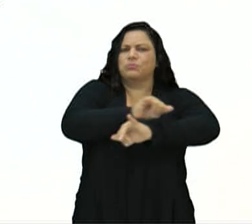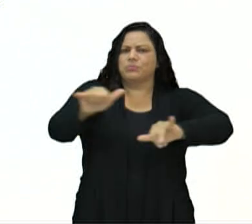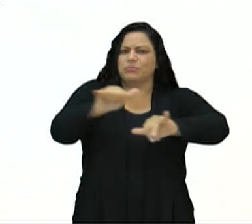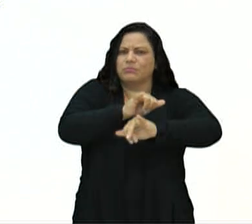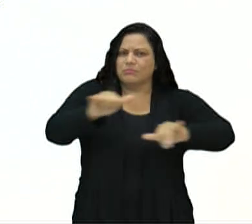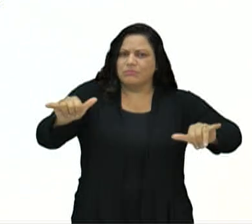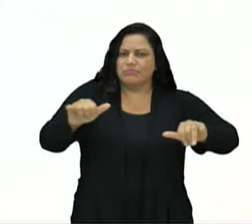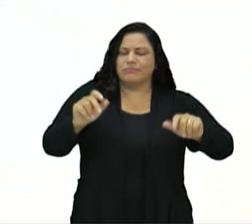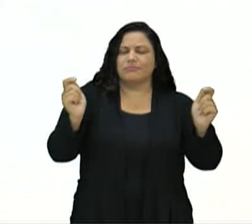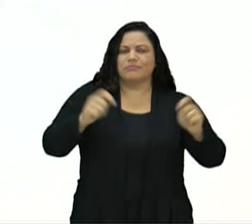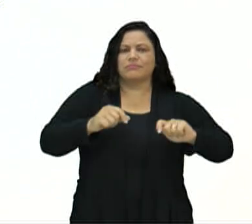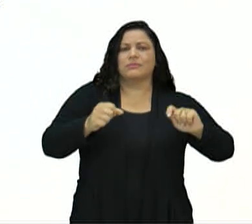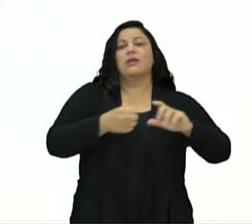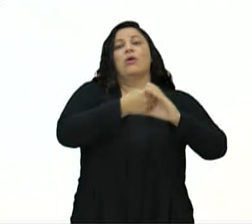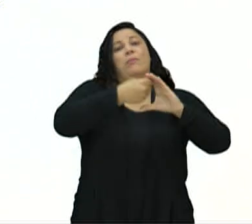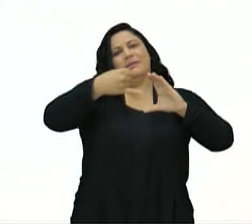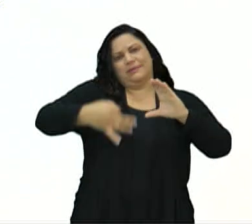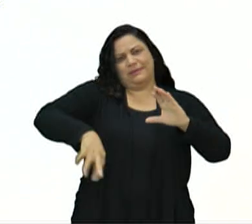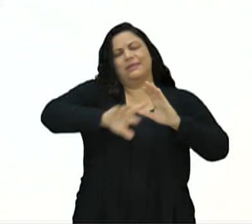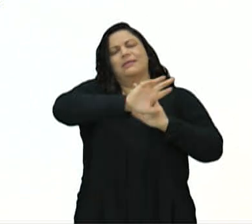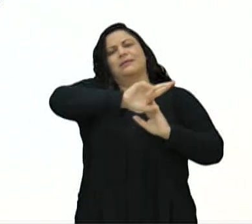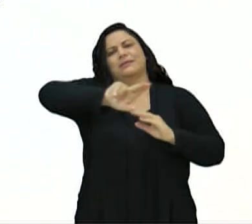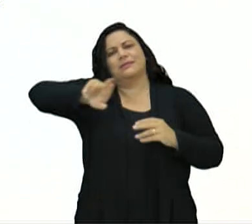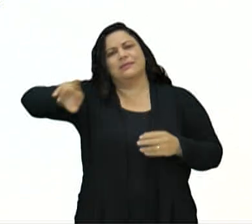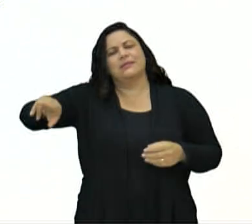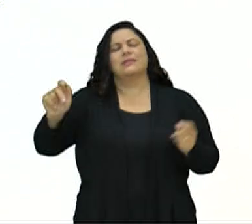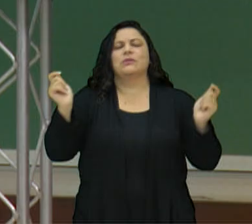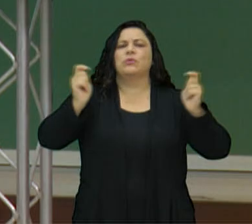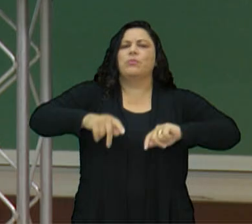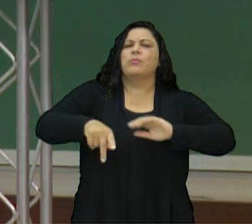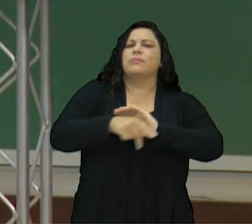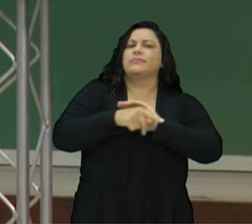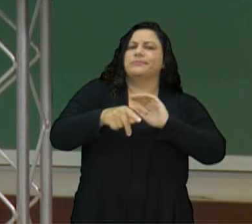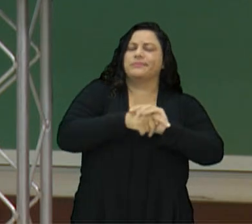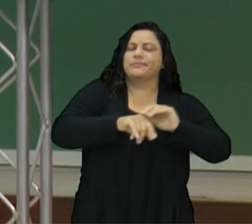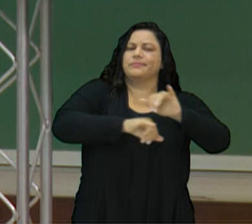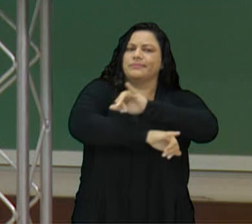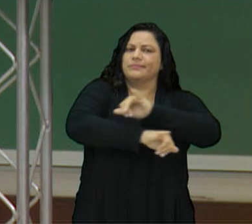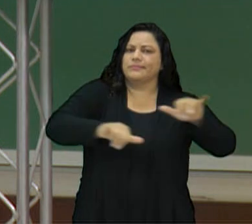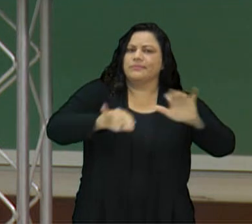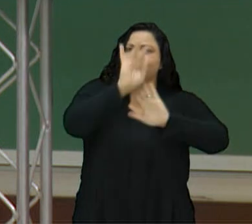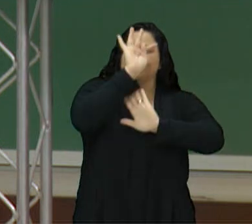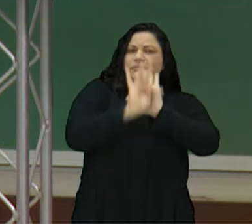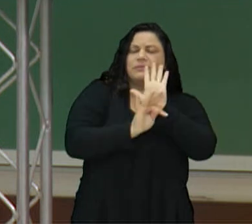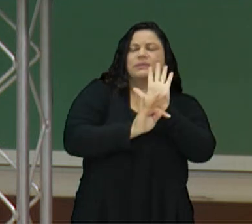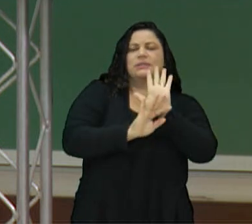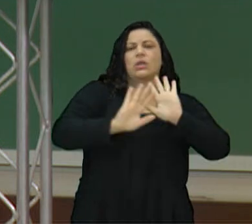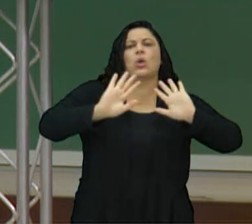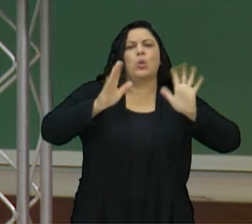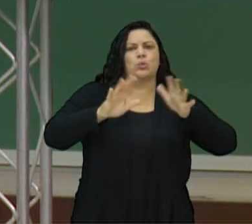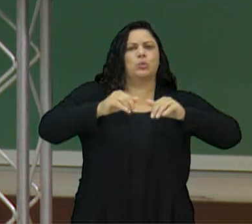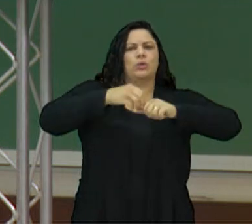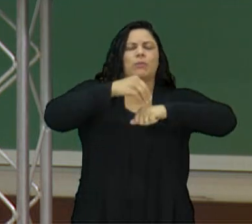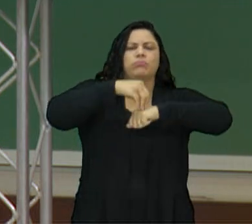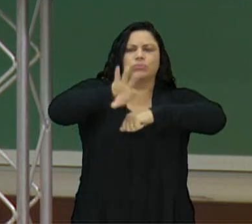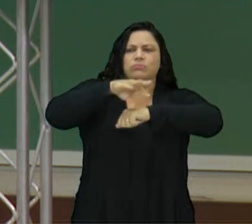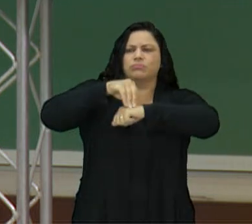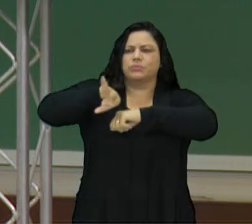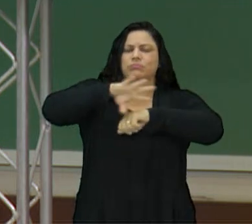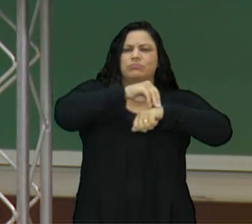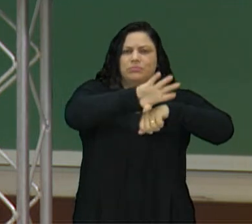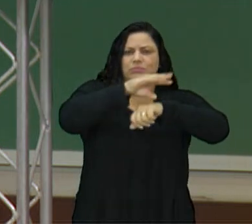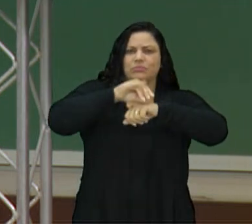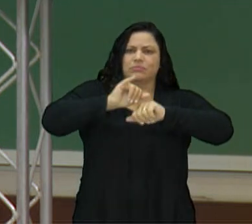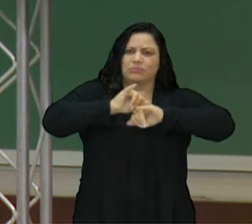algumas características dos classificados e vimos que esse tipo de texto está publicado em los diários, periódicos e